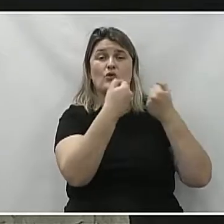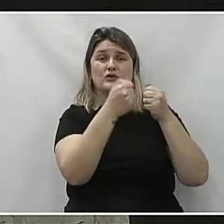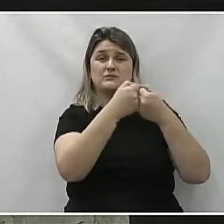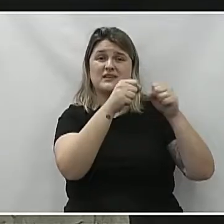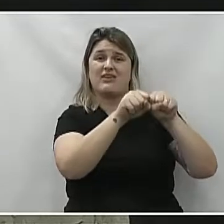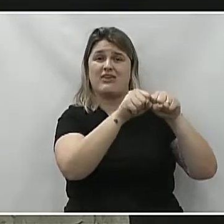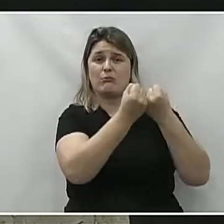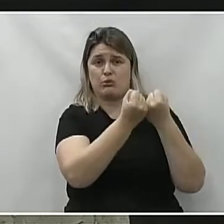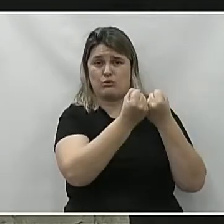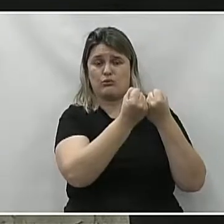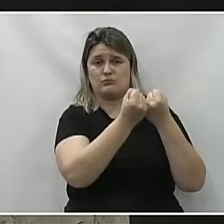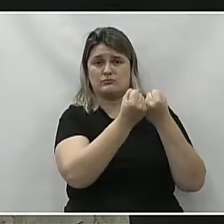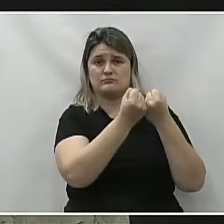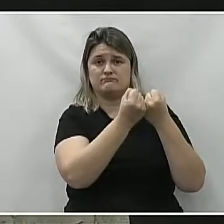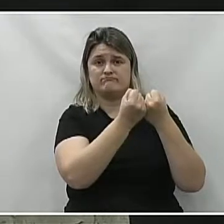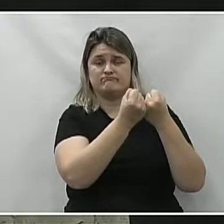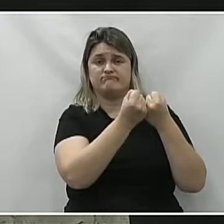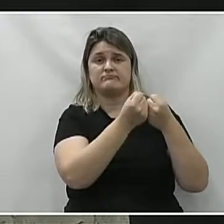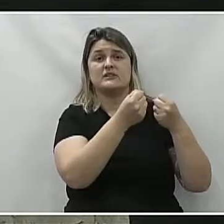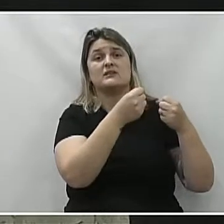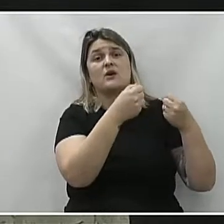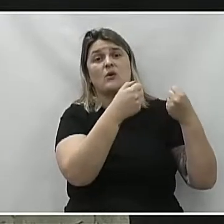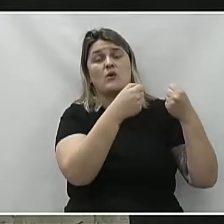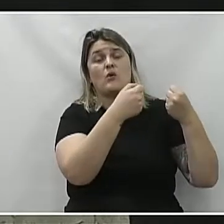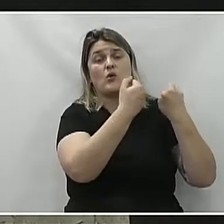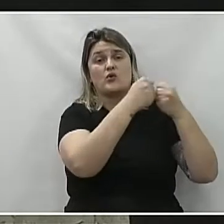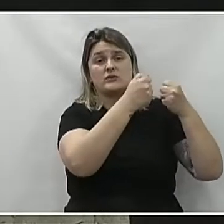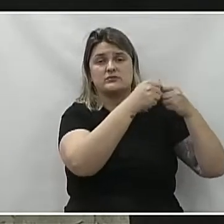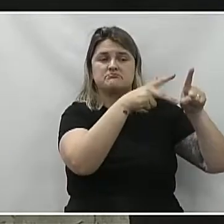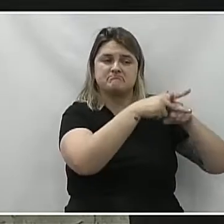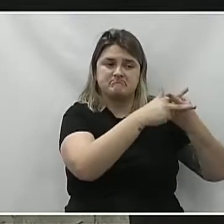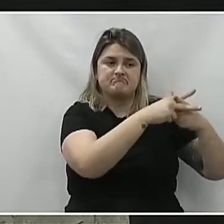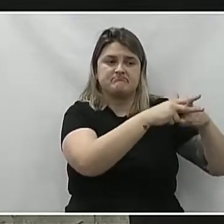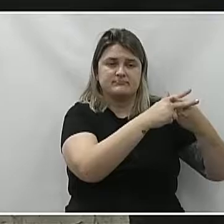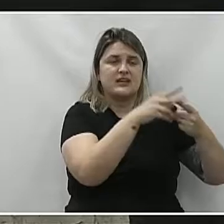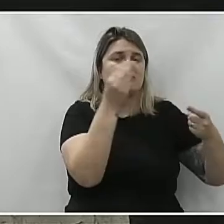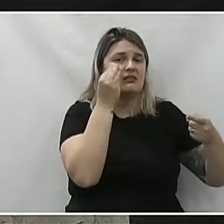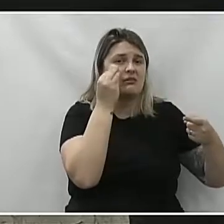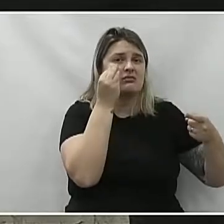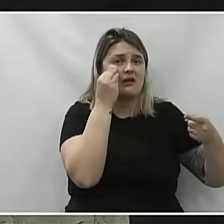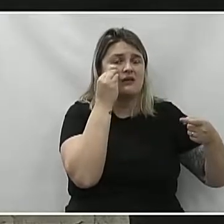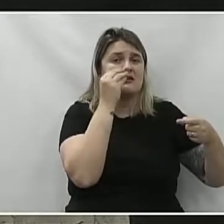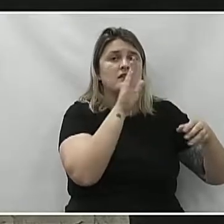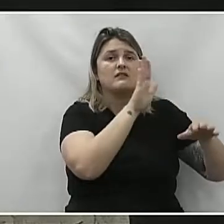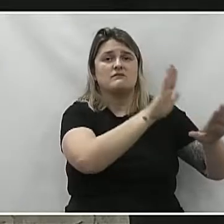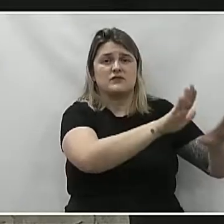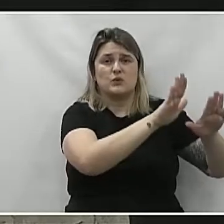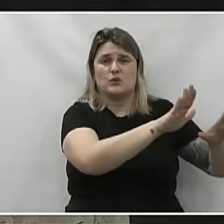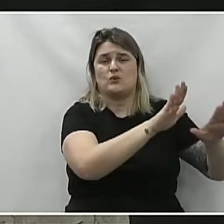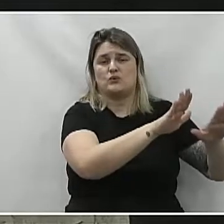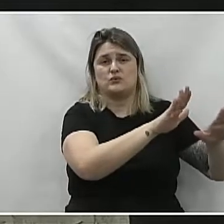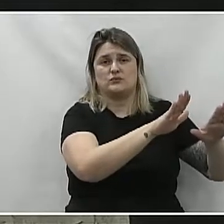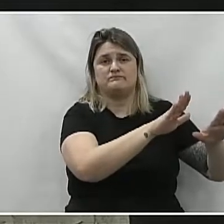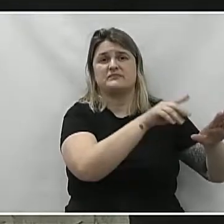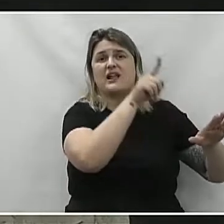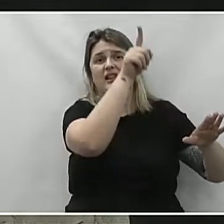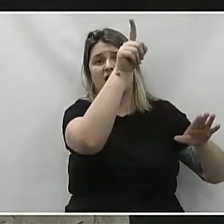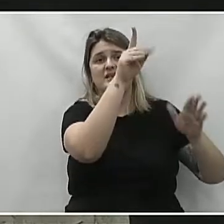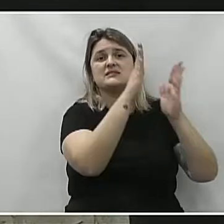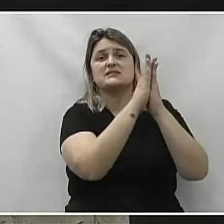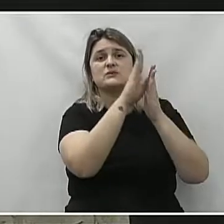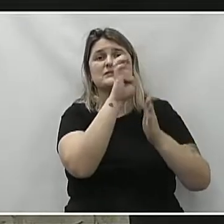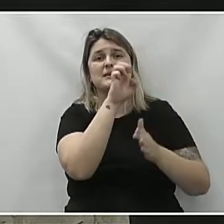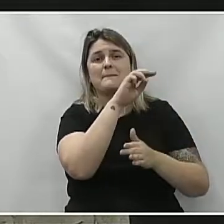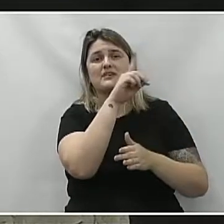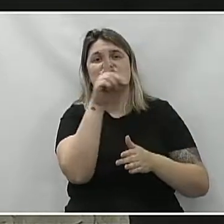quebrado, fazendo manutenção na estrada para poder dar suporte, e no fim ficaram sem. Na região de São Sebastião aconteceu a